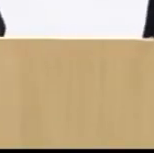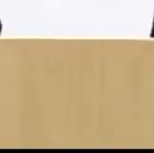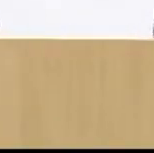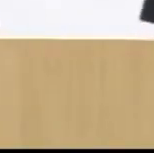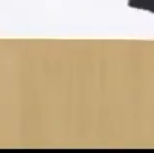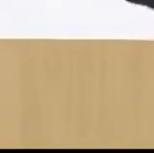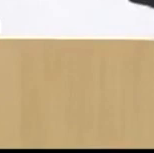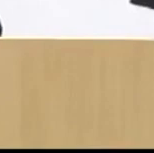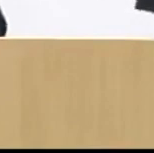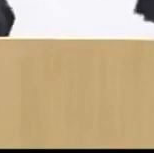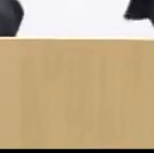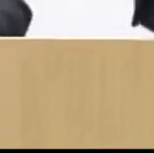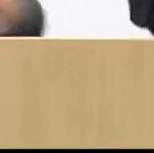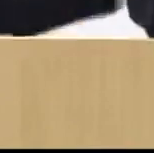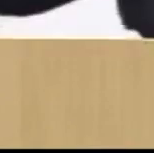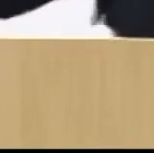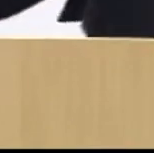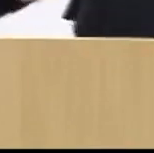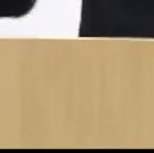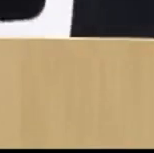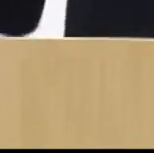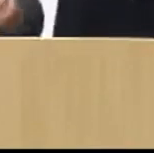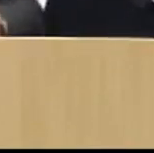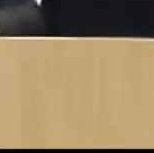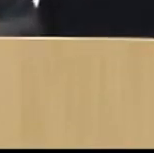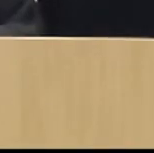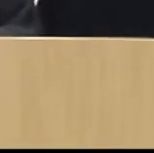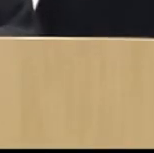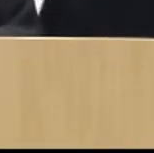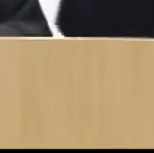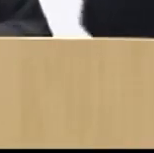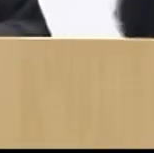Doutor João Mota. Vamos começar já.